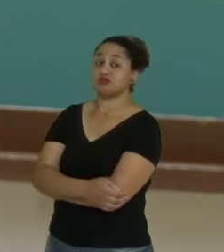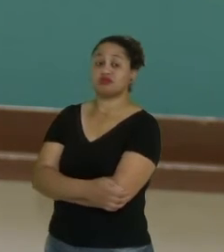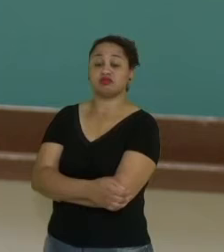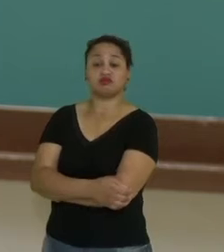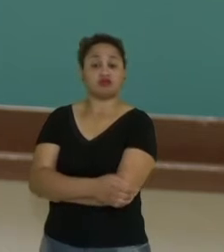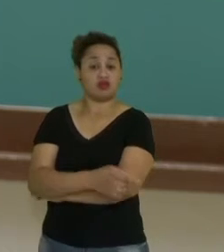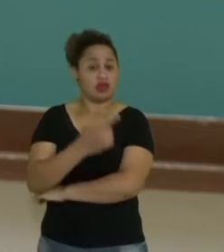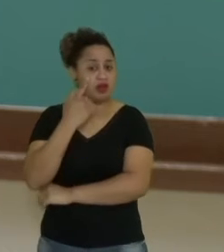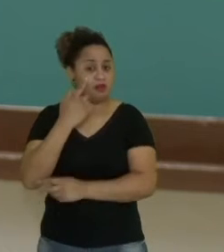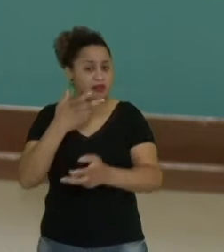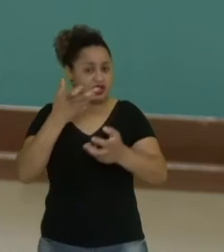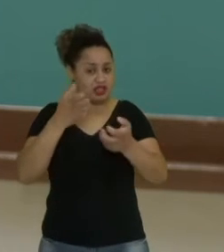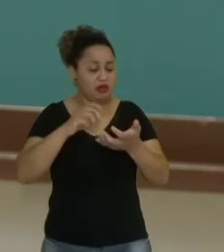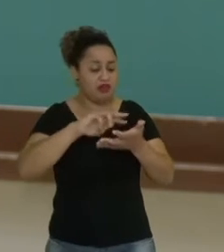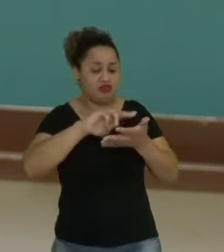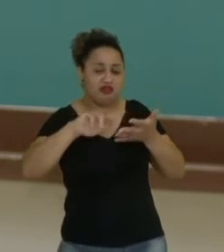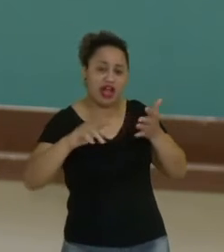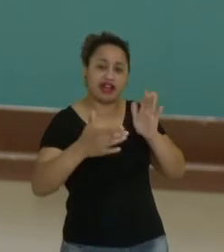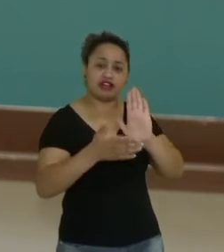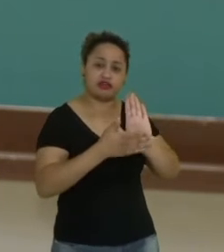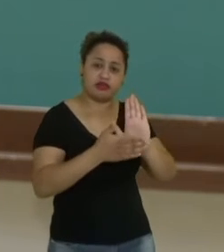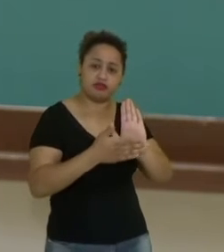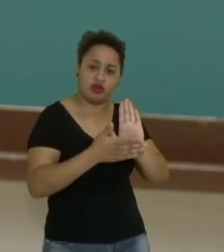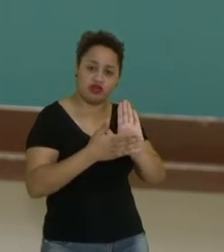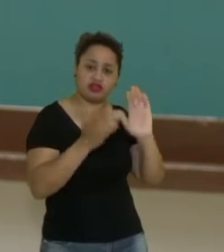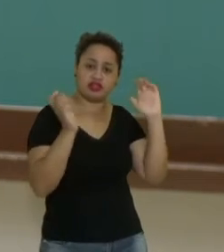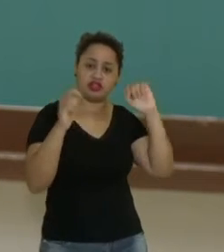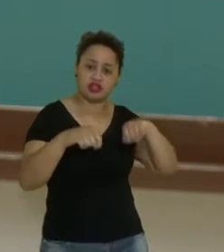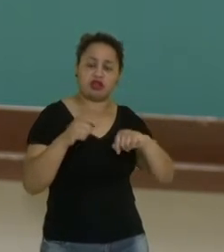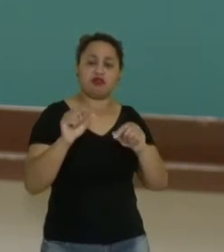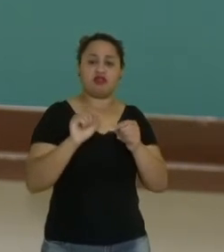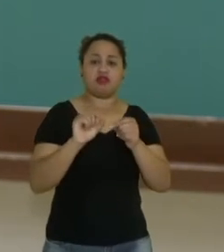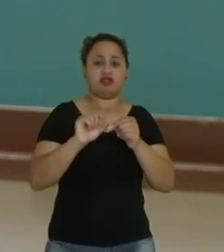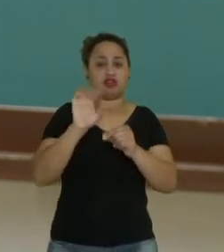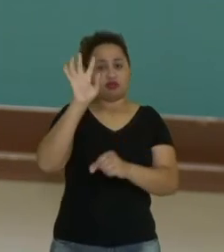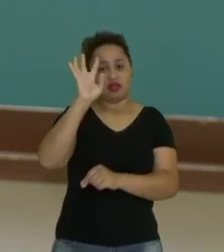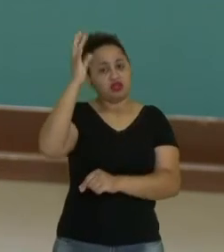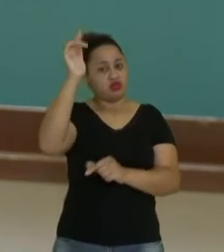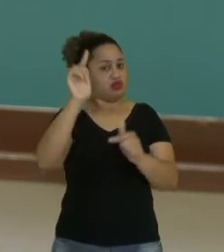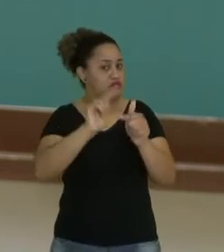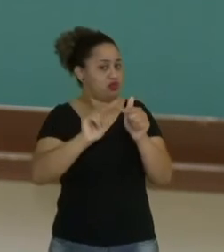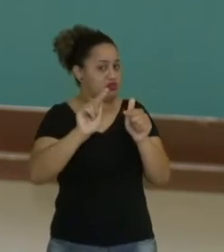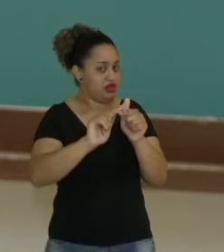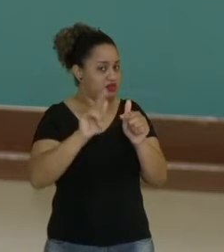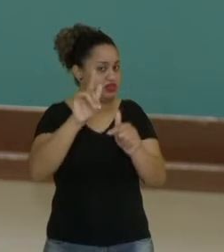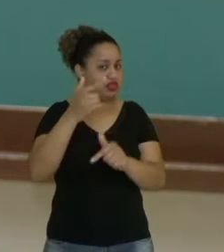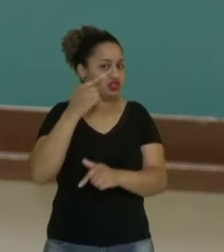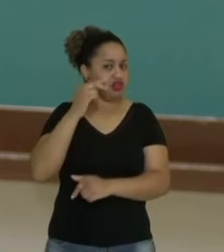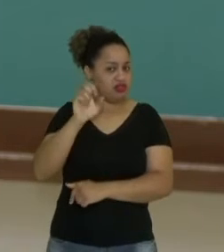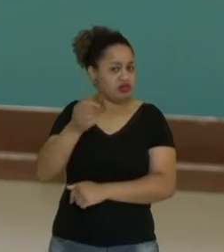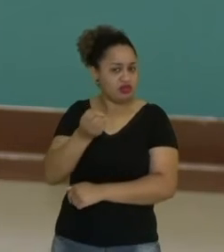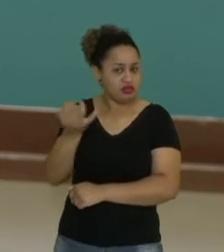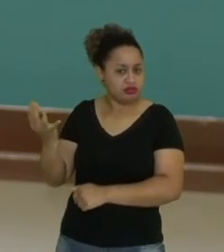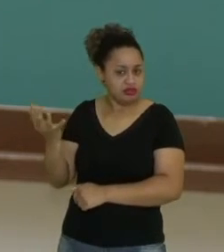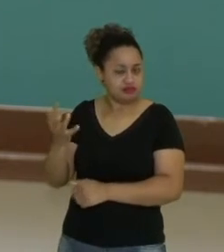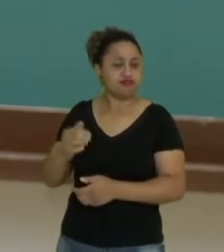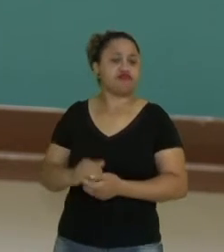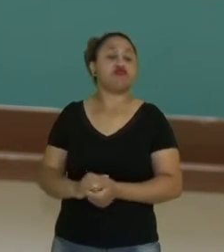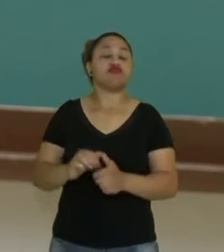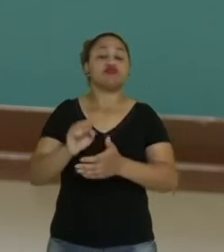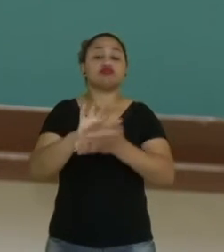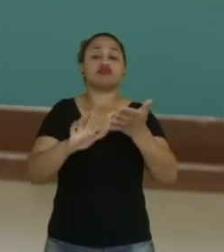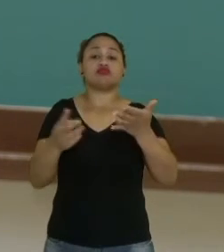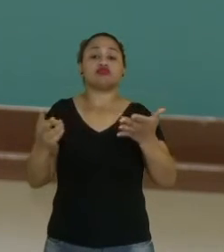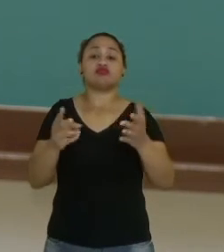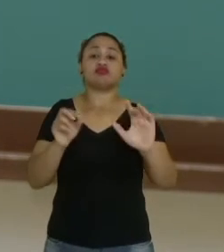Quantas coisas possíveis de serem feitas? Você já presenciou alguma delas? A atividade 2 pressupõe a